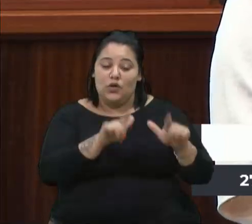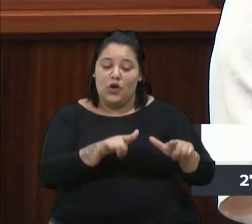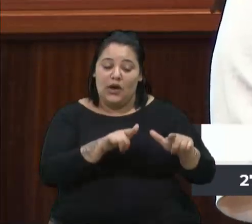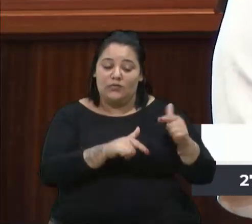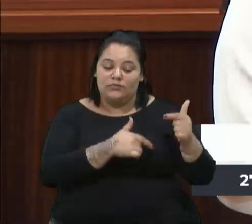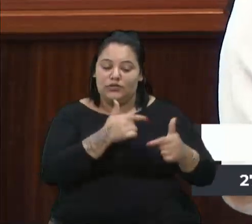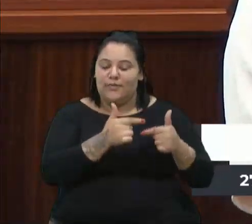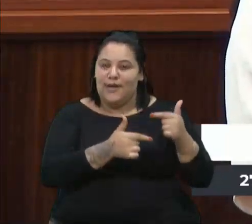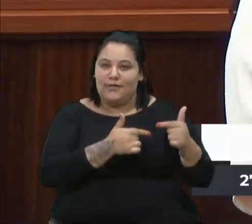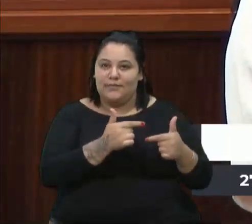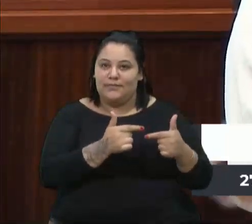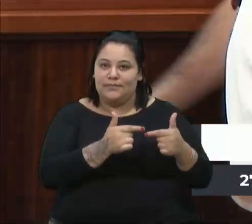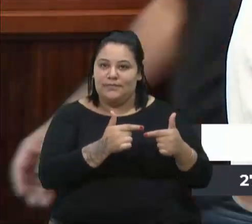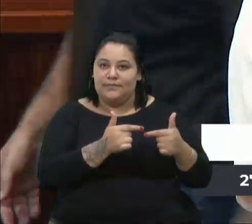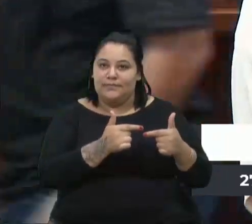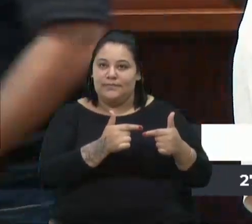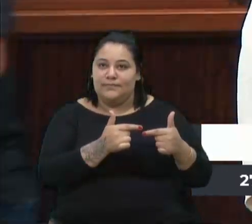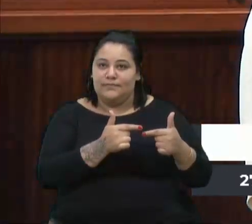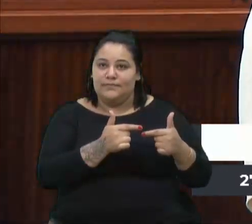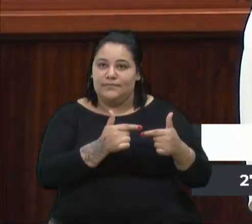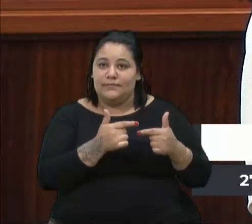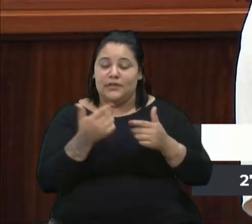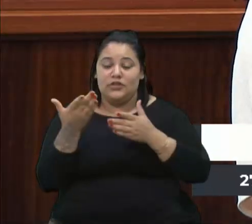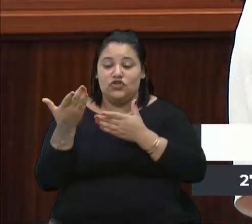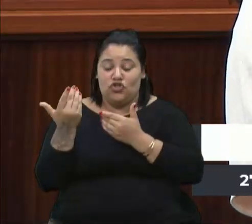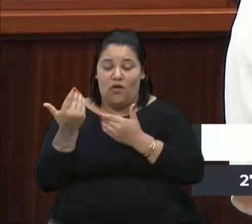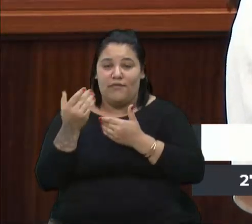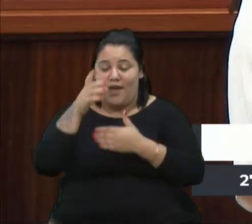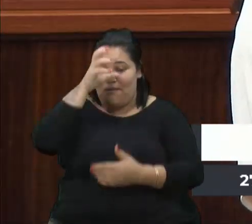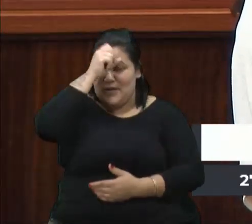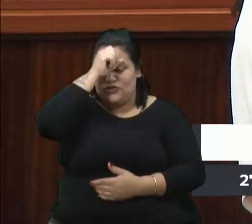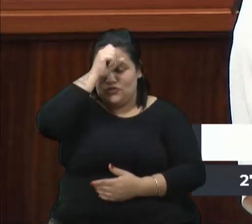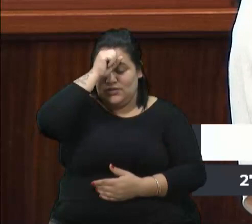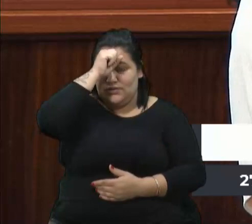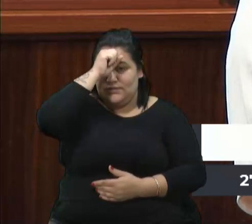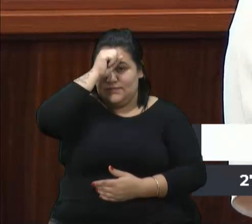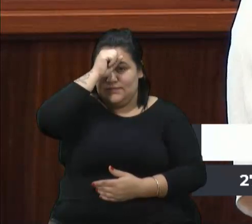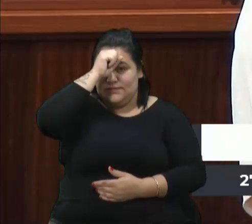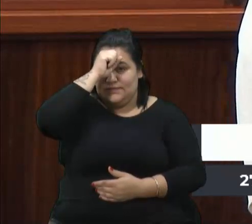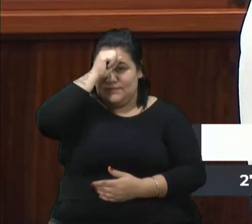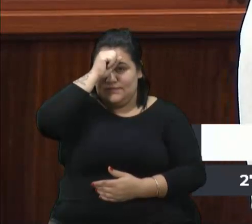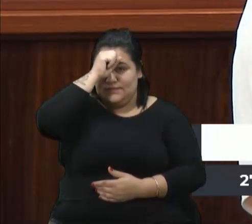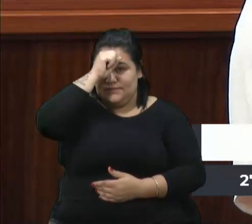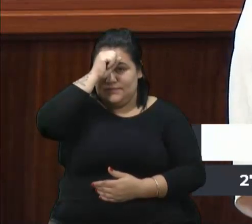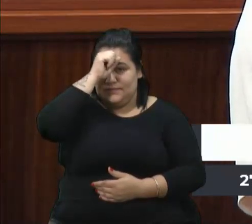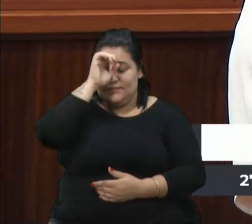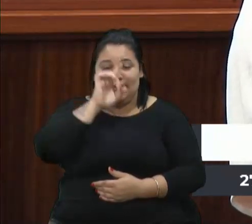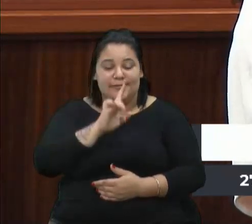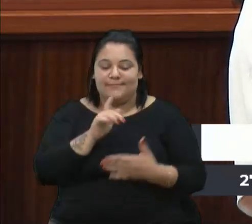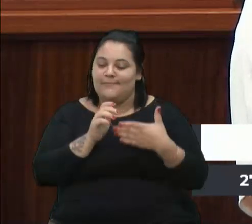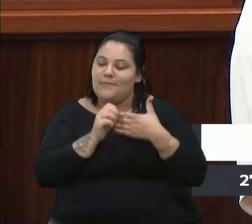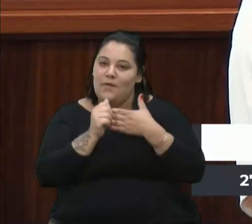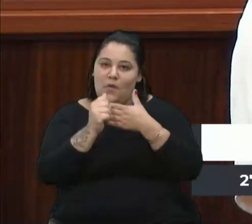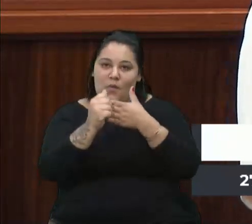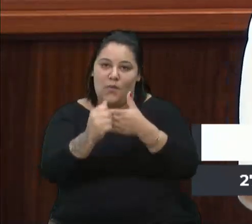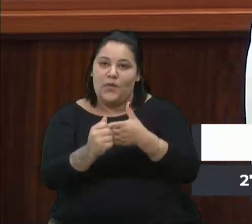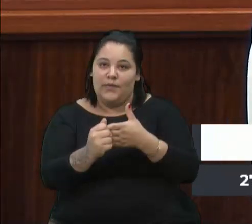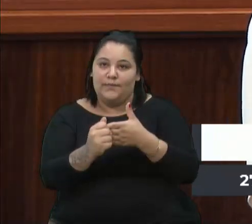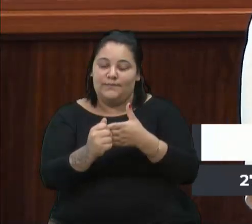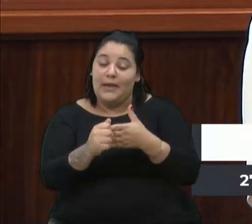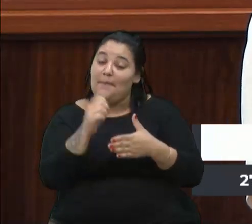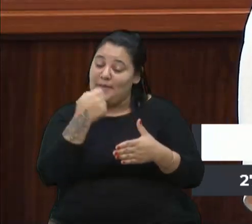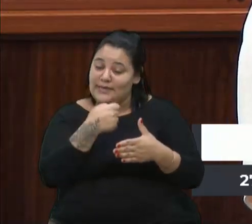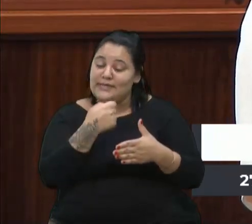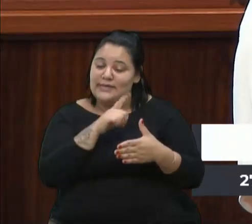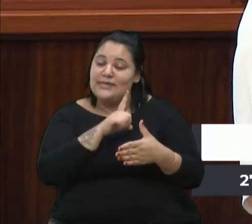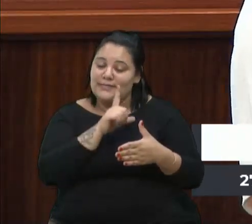trabalho. Ele era jovem aprendiz e ele não estava sendo acompanhado, e ele deveria estar